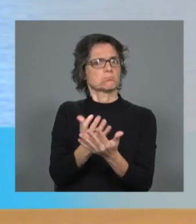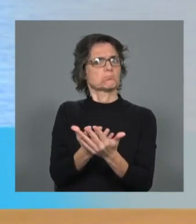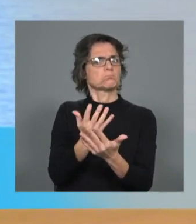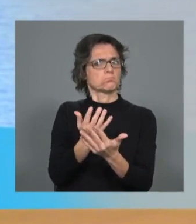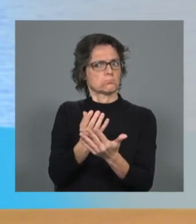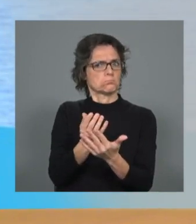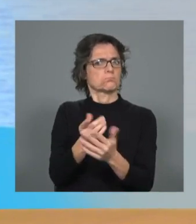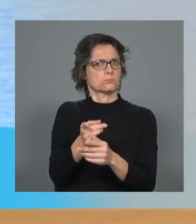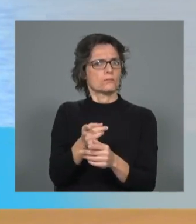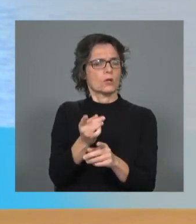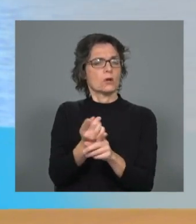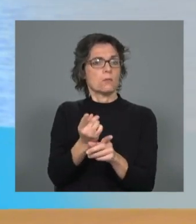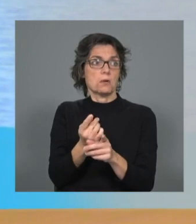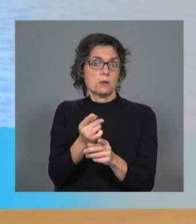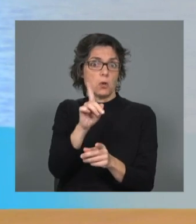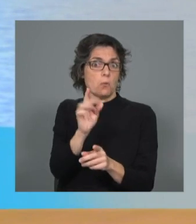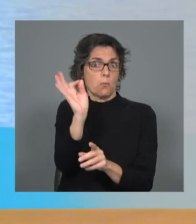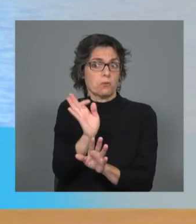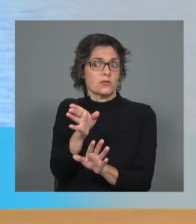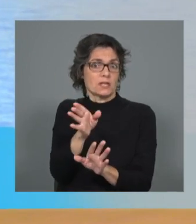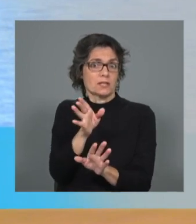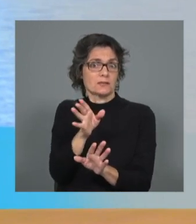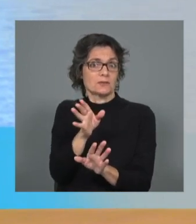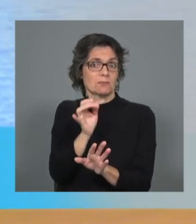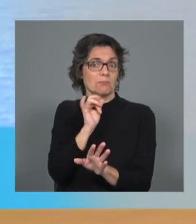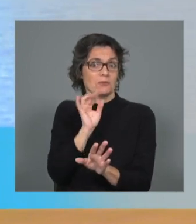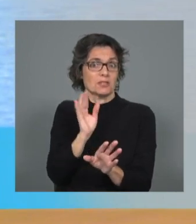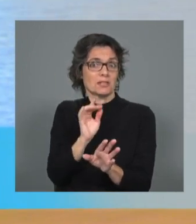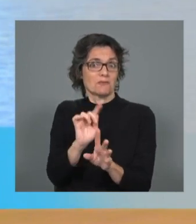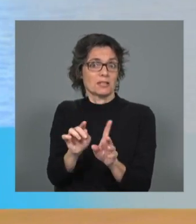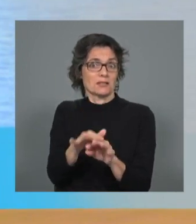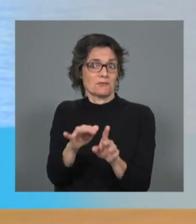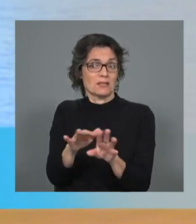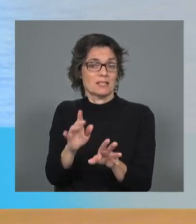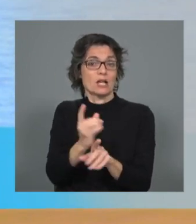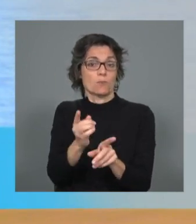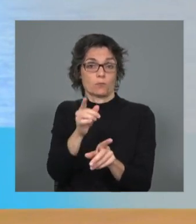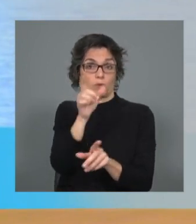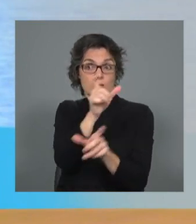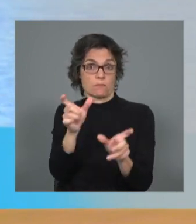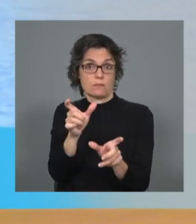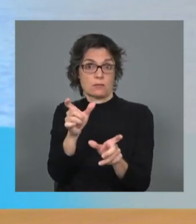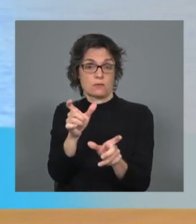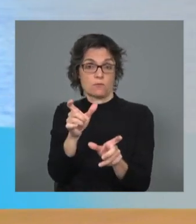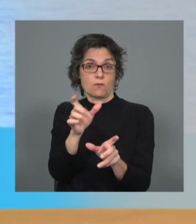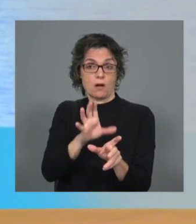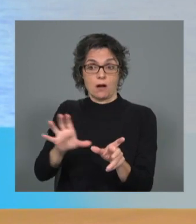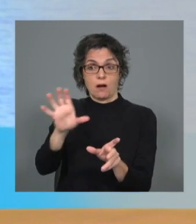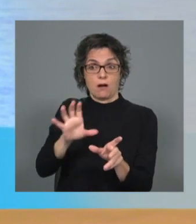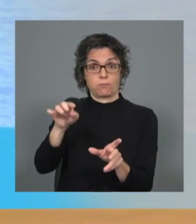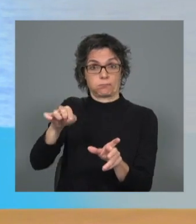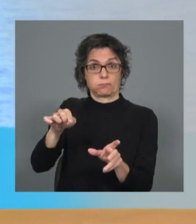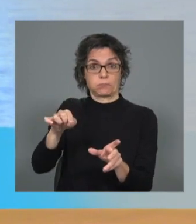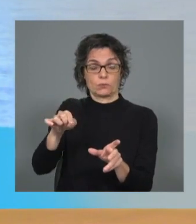significativa, nem que fosse 1%. Temos de ter em conta que todas as pessoas residentes num país são